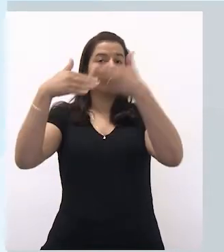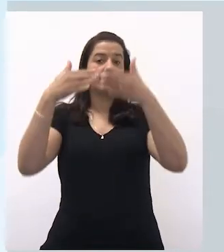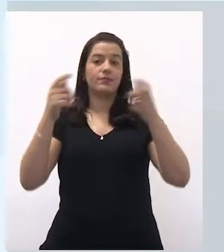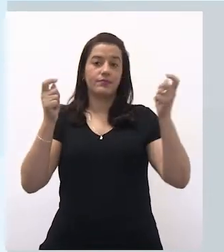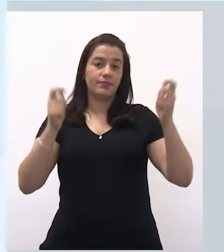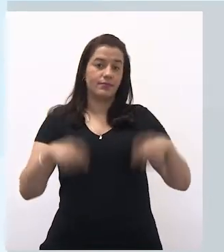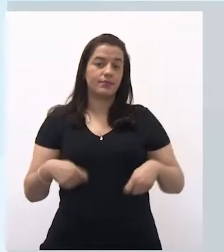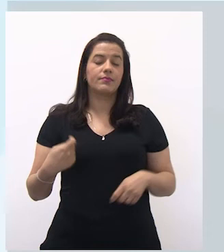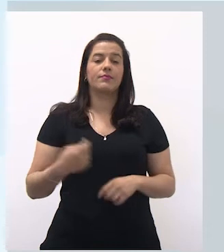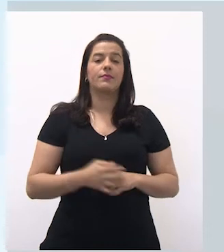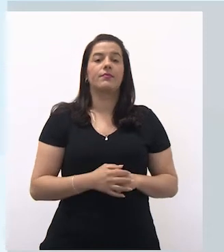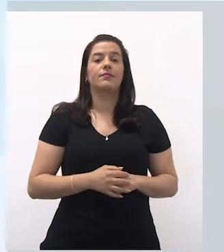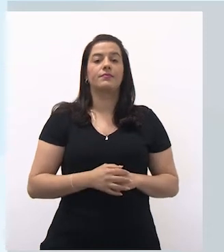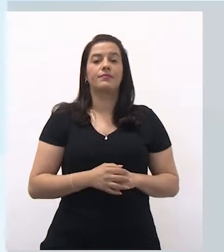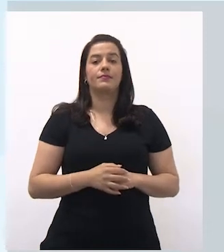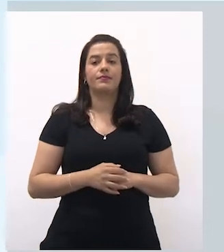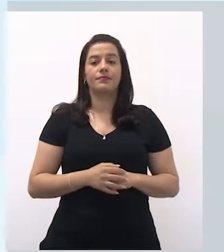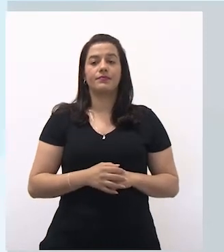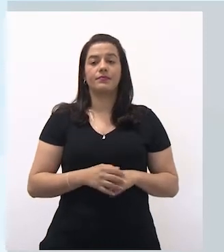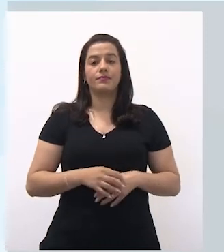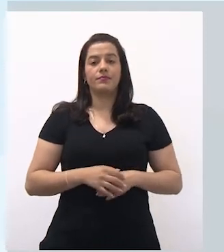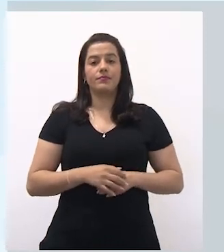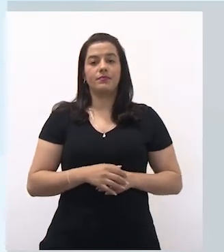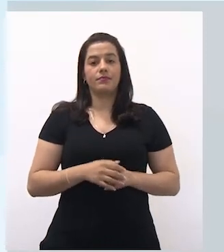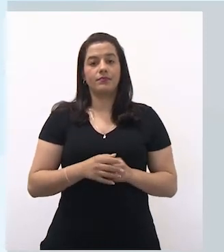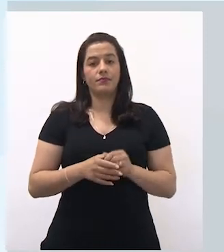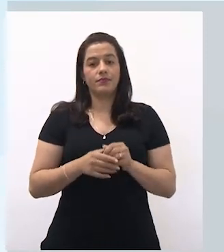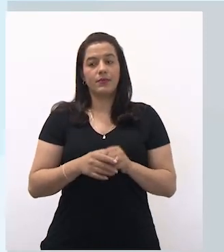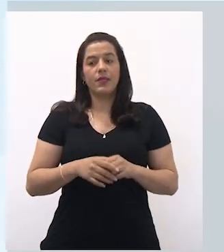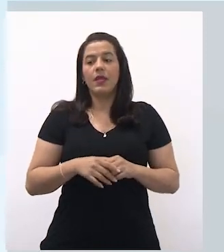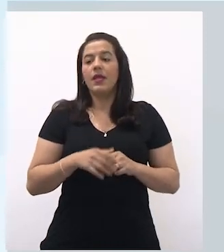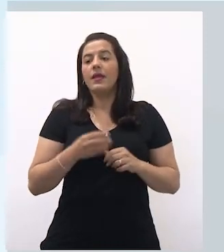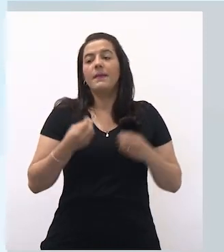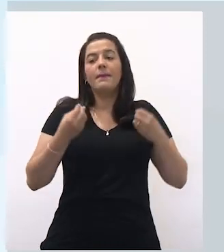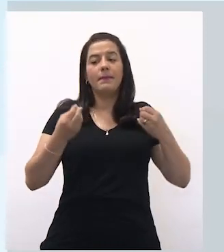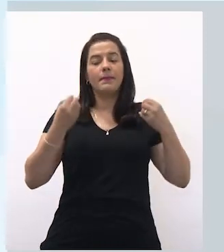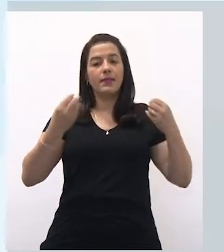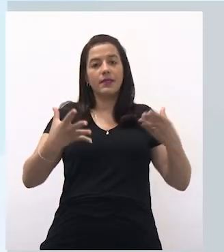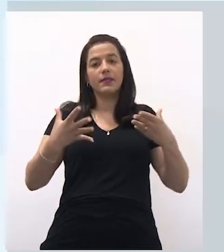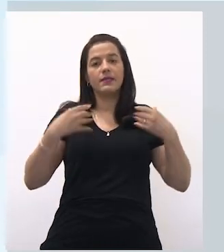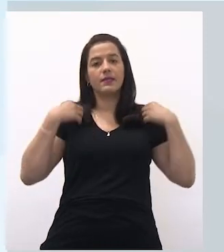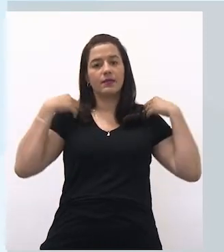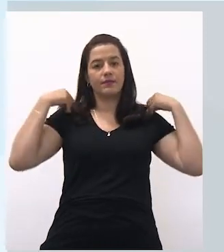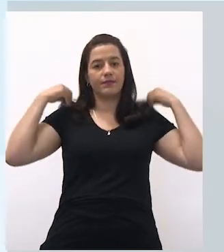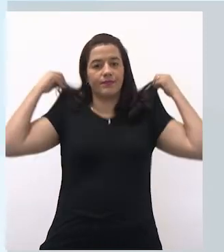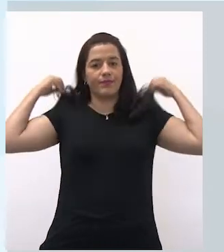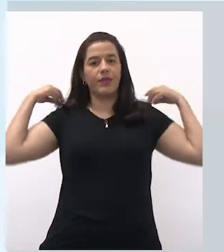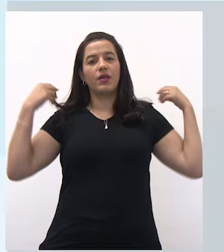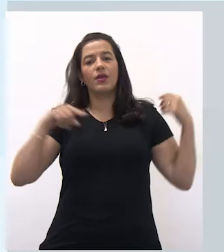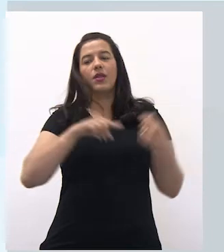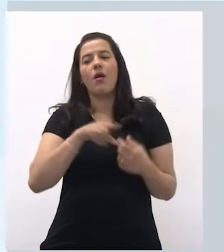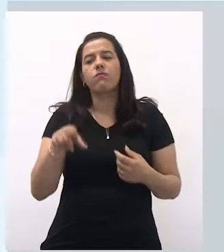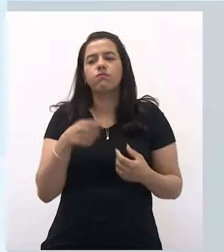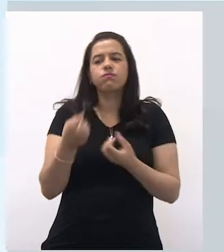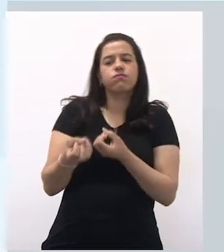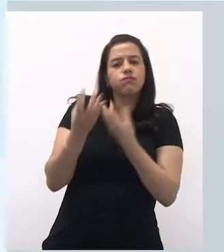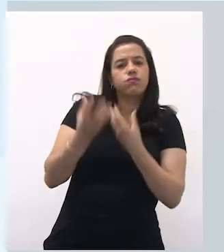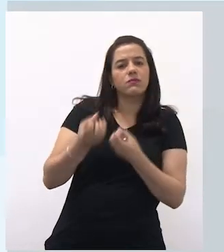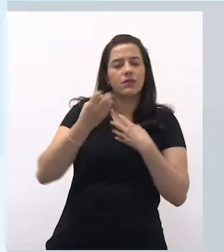ir muito além. Então, é isso. E para que servem os resultados dos dados de 2019 e